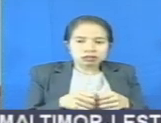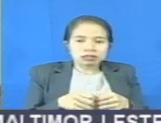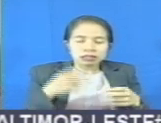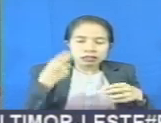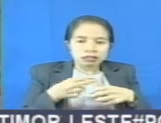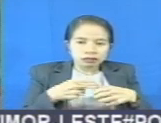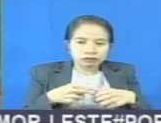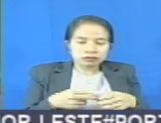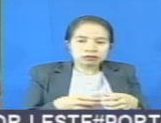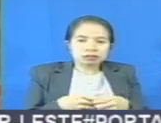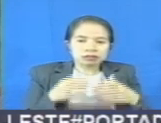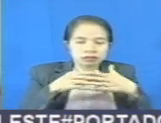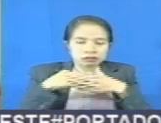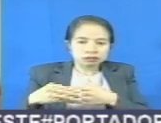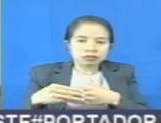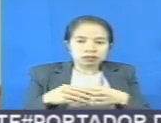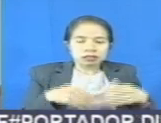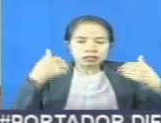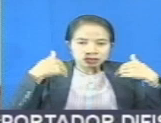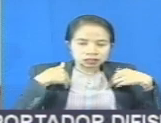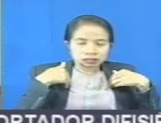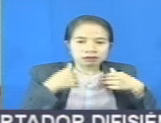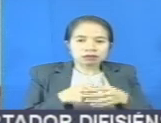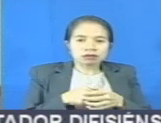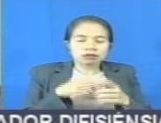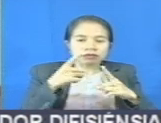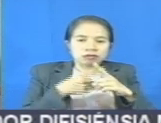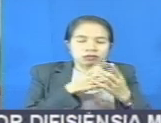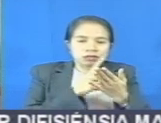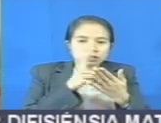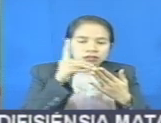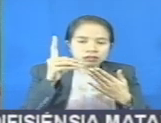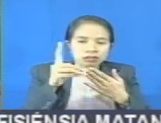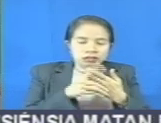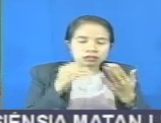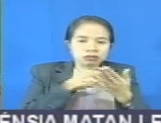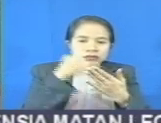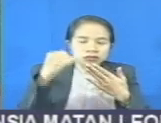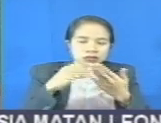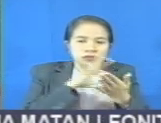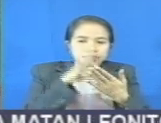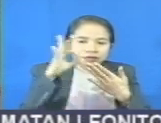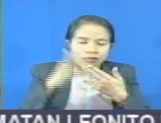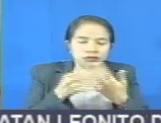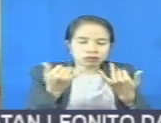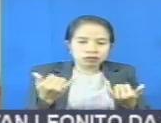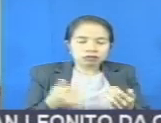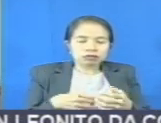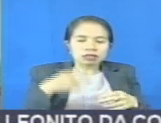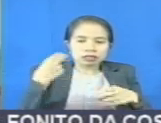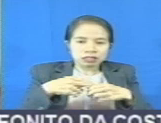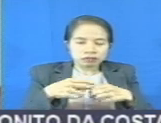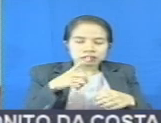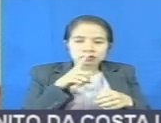ser de liu moço e de fulano de dezembro, janeiro ou fevereiro agora, em Alara, o risco não é bom